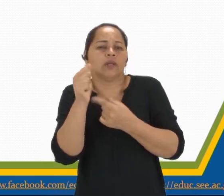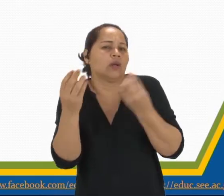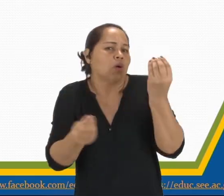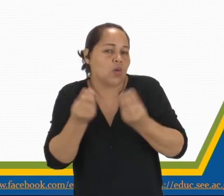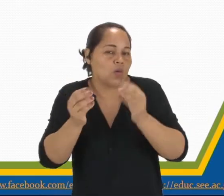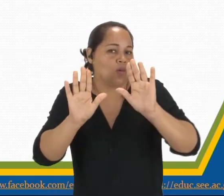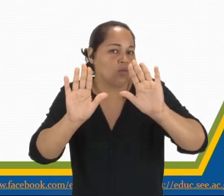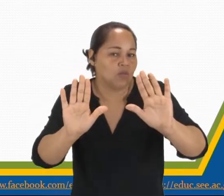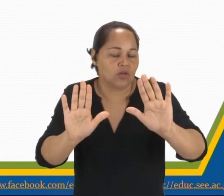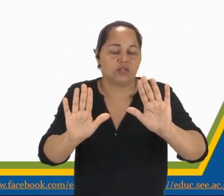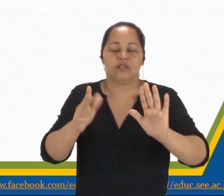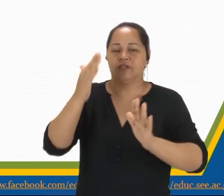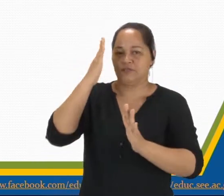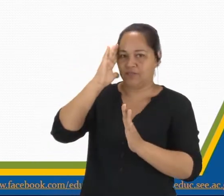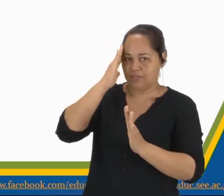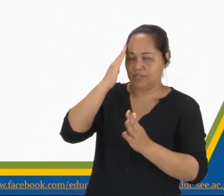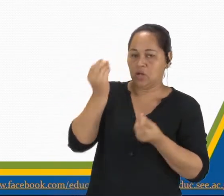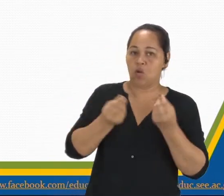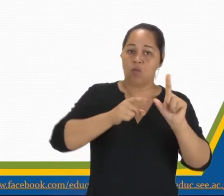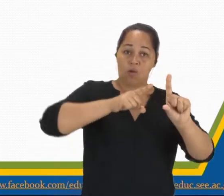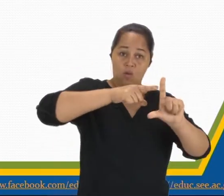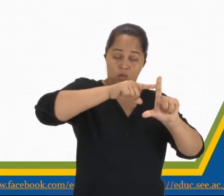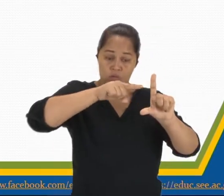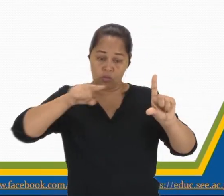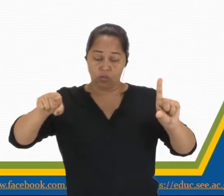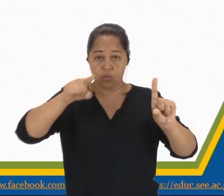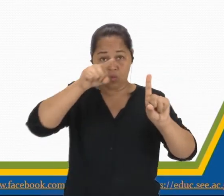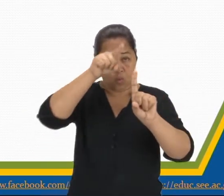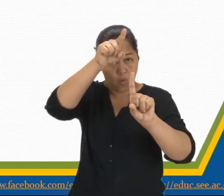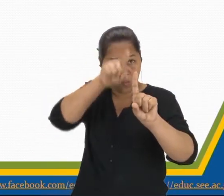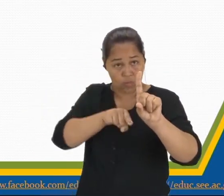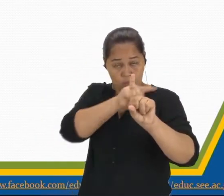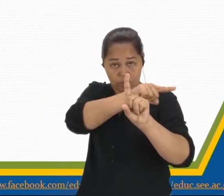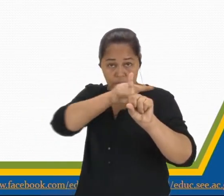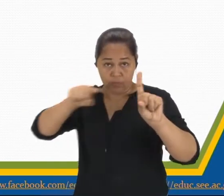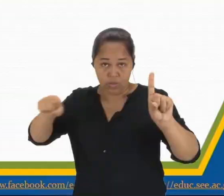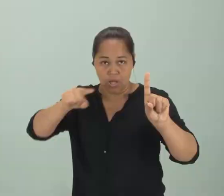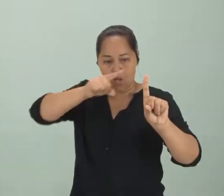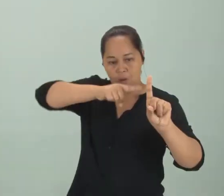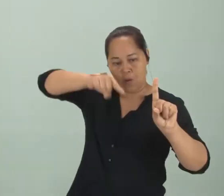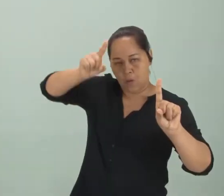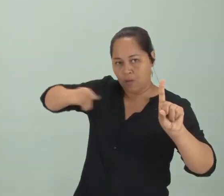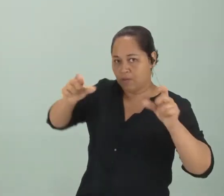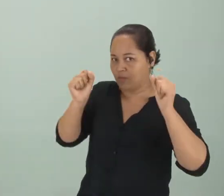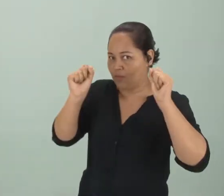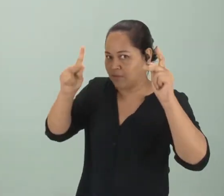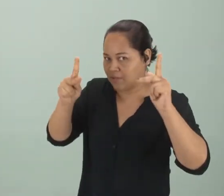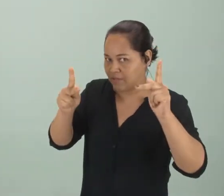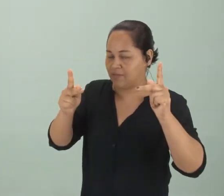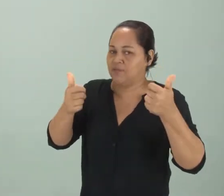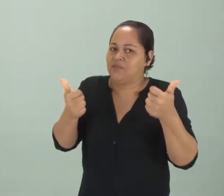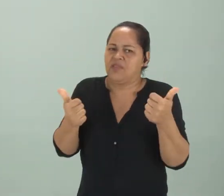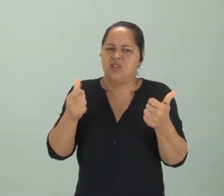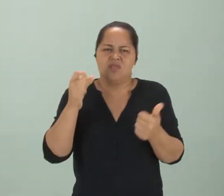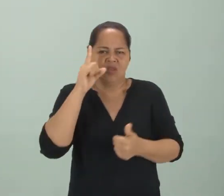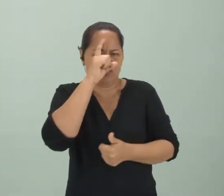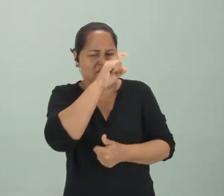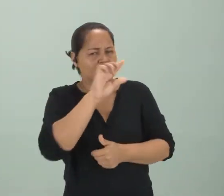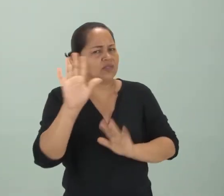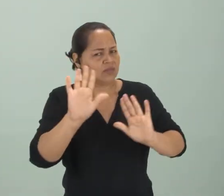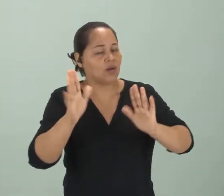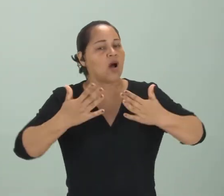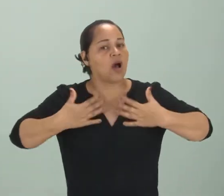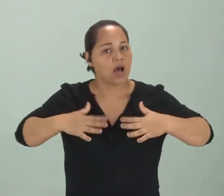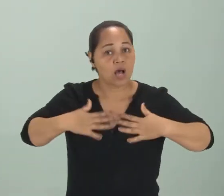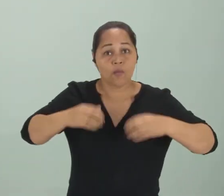funções trigonométricas, tá? Para que você possa entender um pouco mais a parte gráfica, ok? Então não é tão complicado, você vai